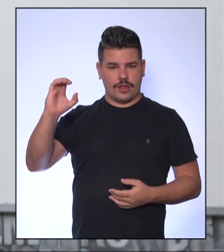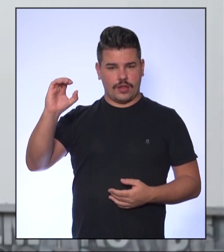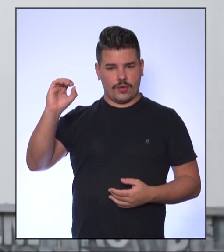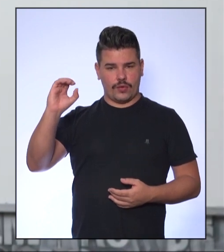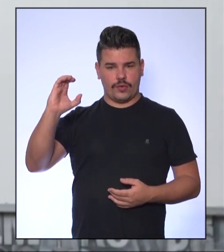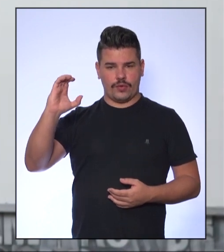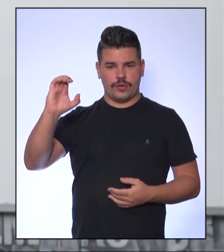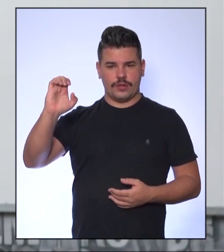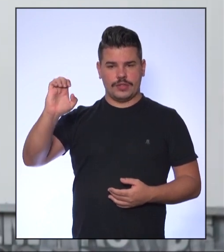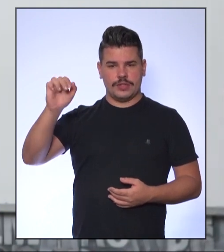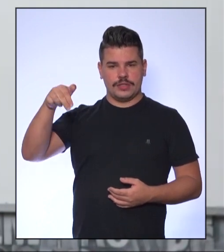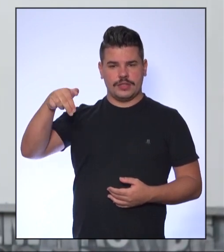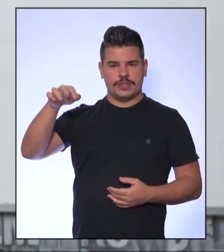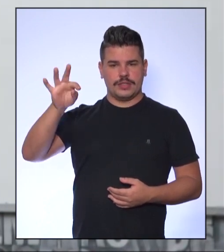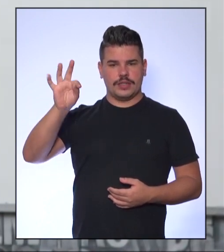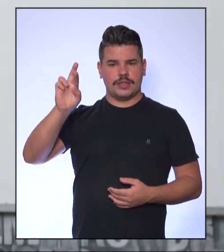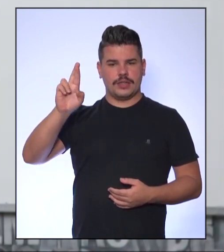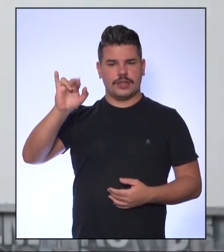teocentrismo.